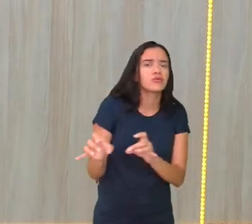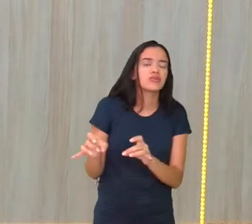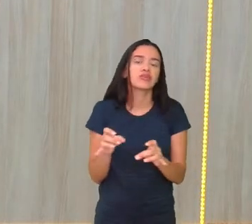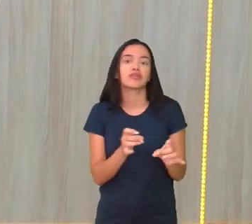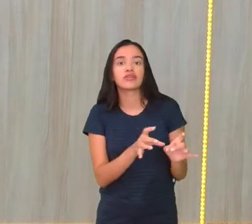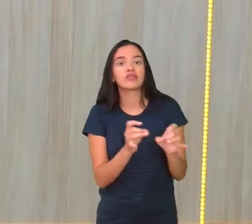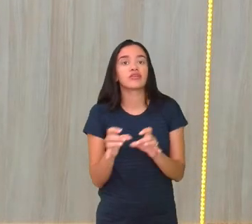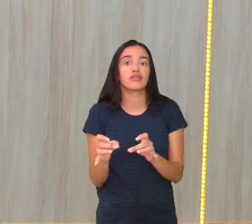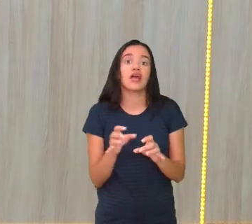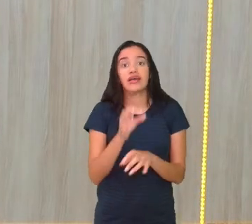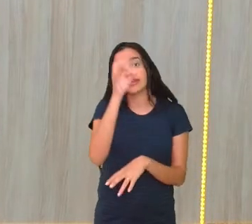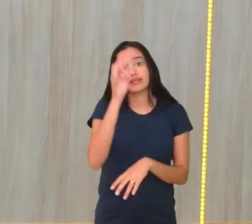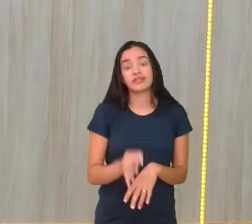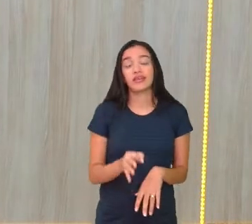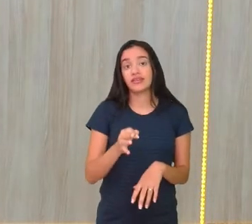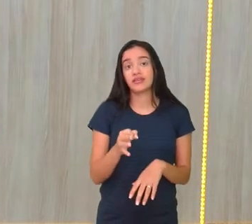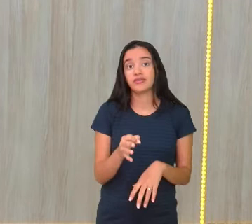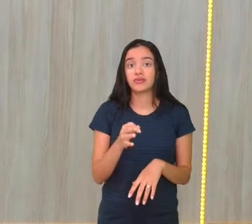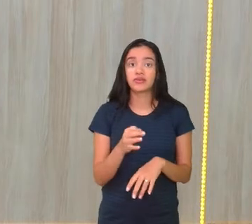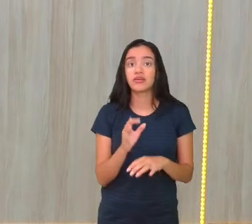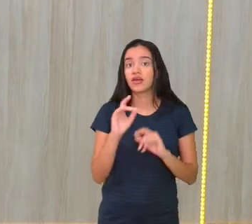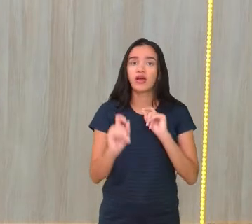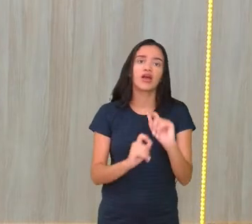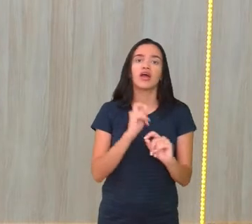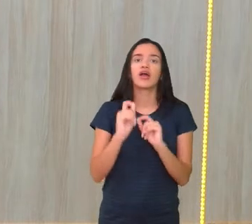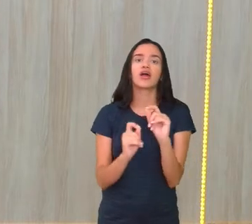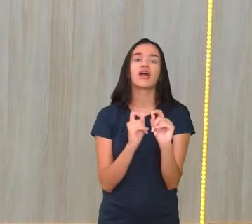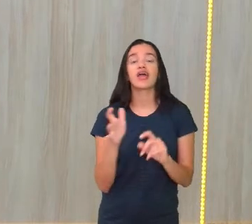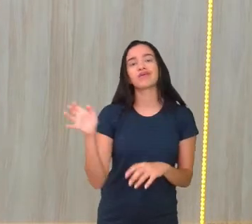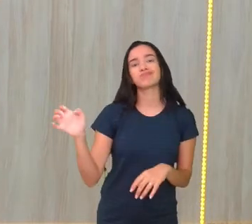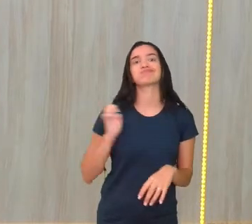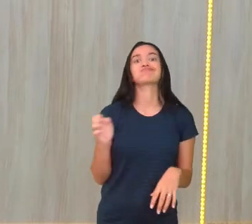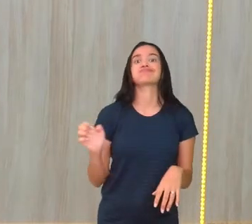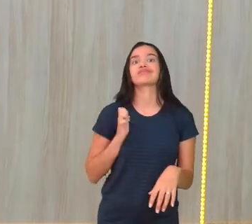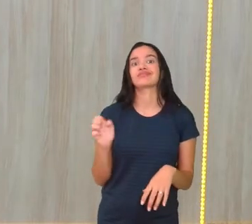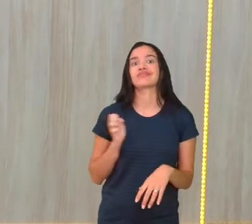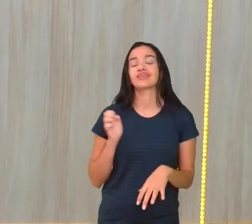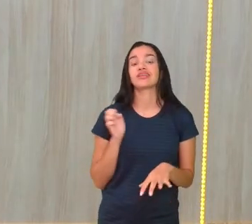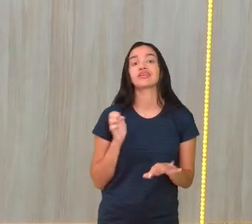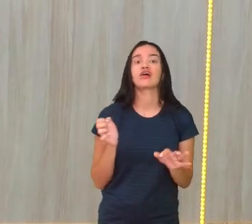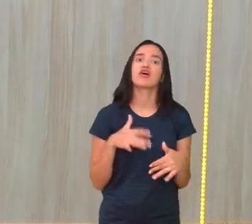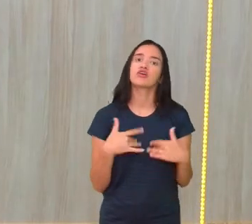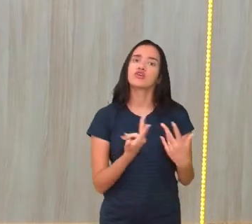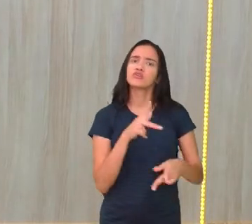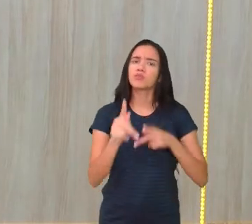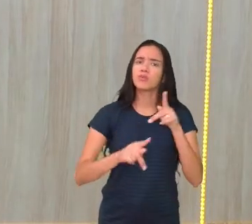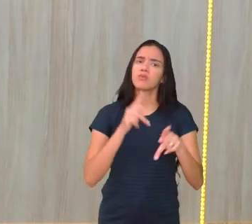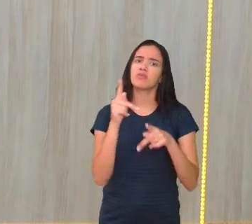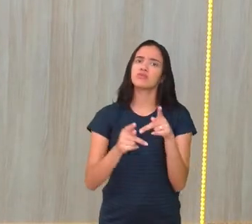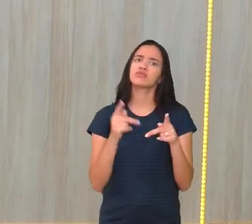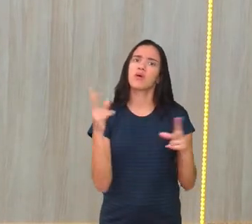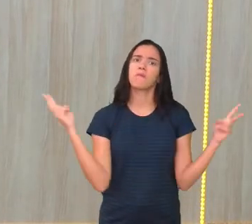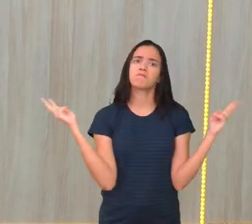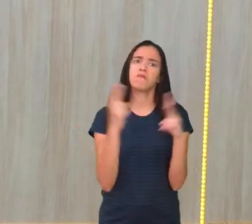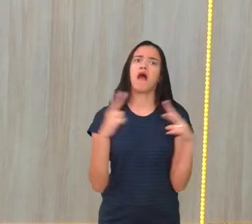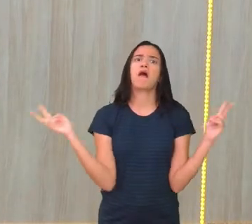tempero, certo? E esses temperos, eles eram muito caros. E o pessoal brigava por conta de canela, por